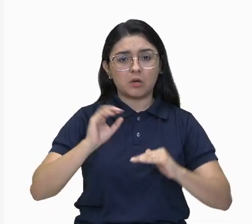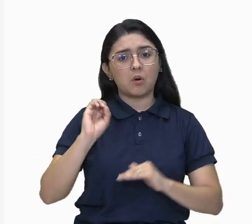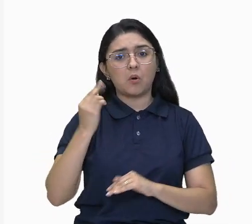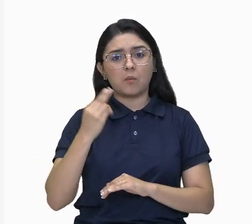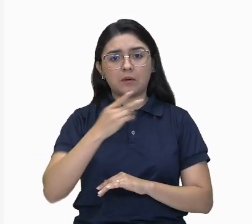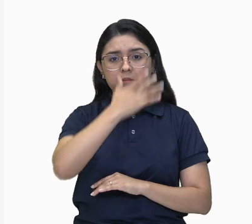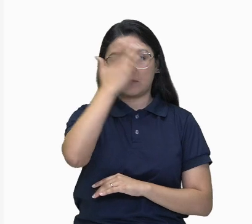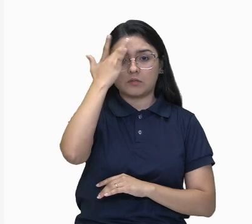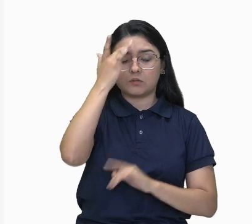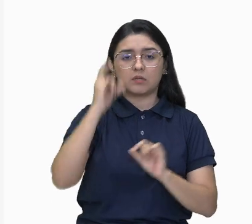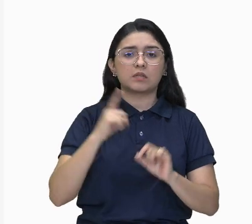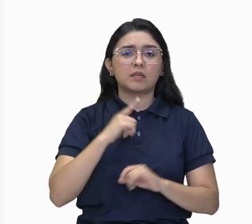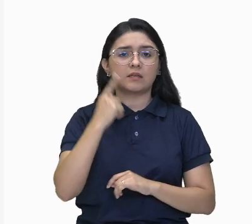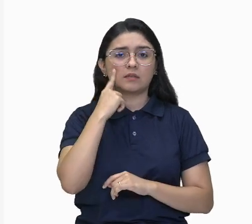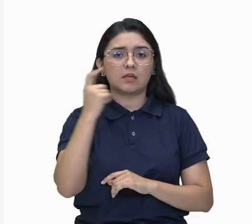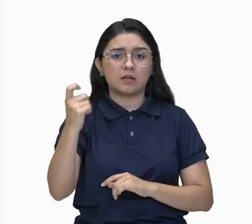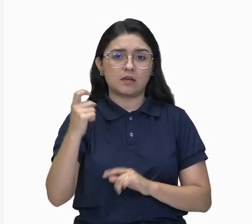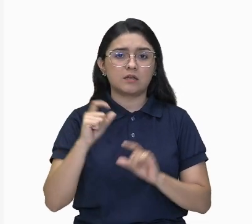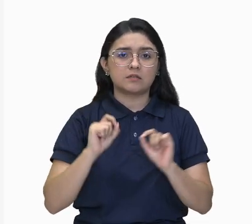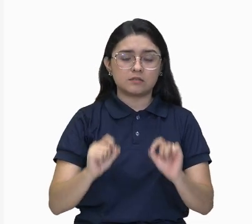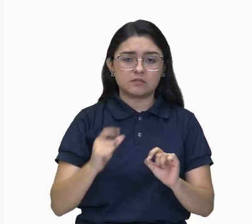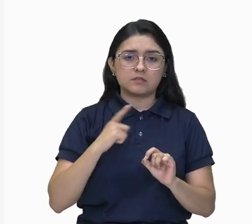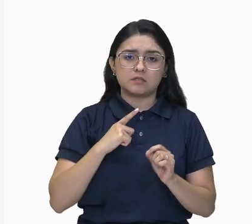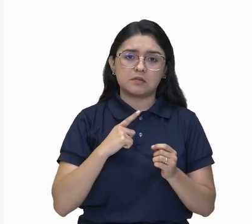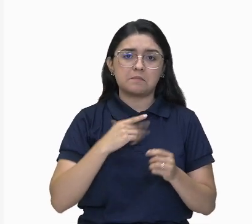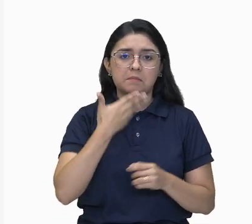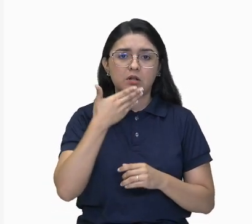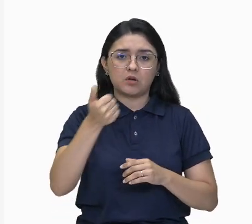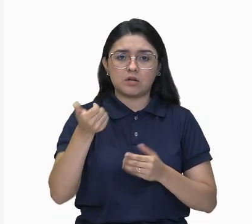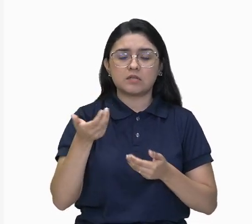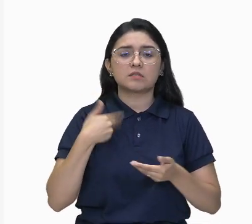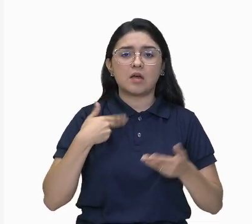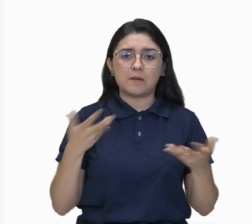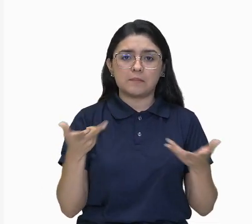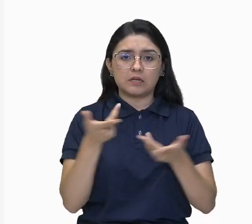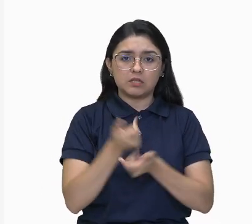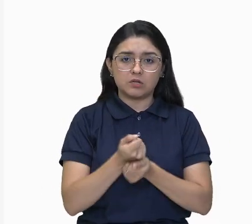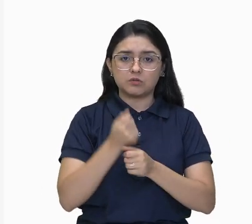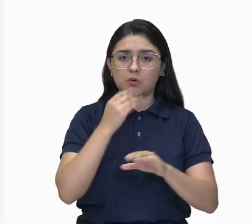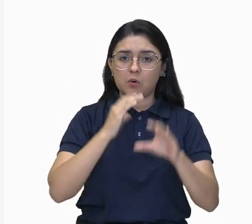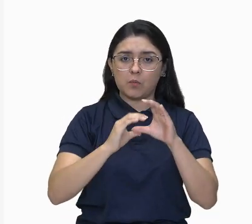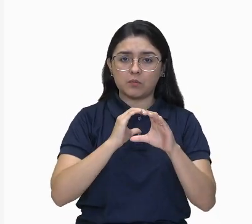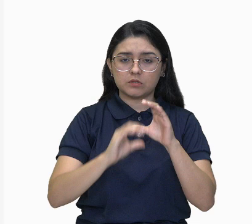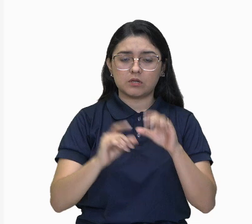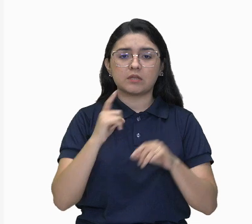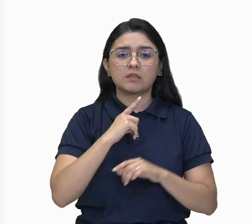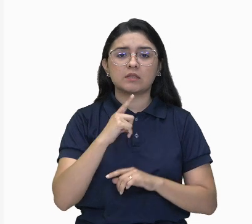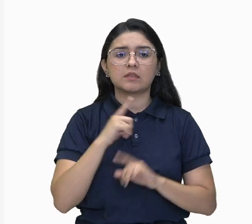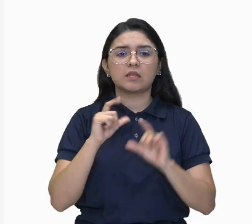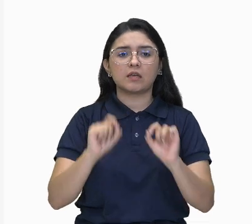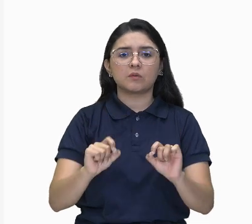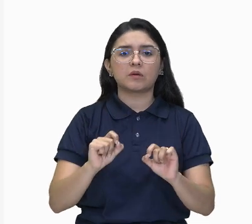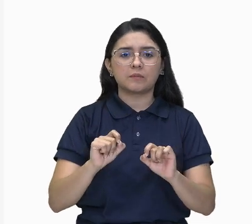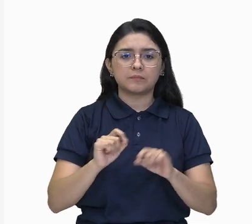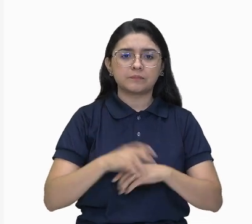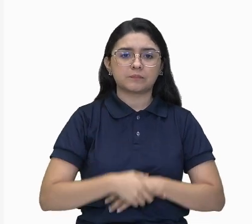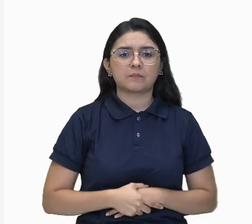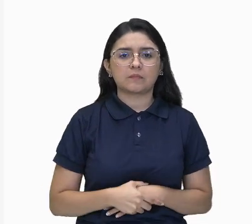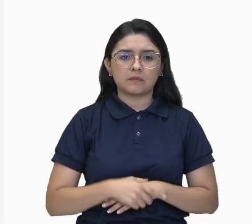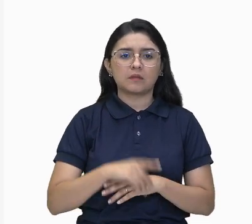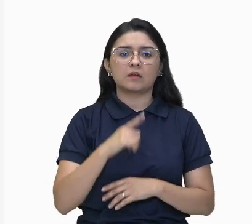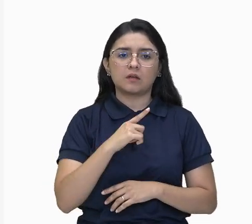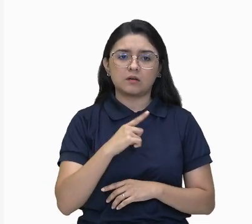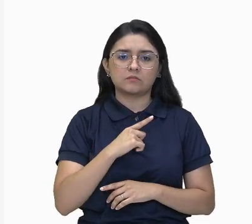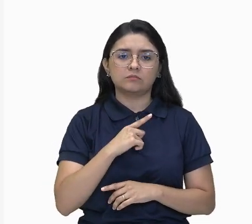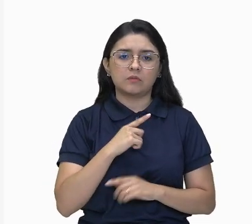ou uma pessoa interessada em aprimorar suas habilidades de comunicação, Ele oferece uma plataforma única para